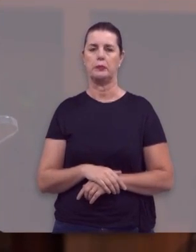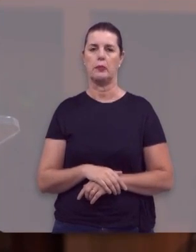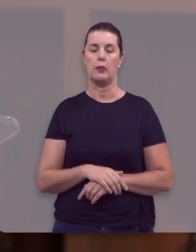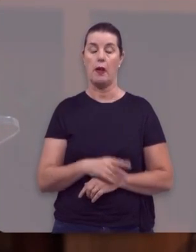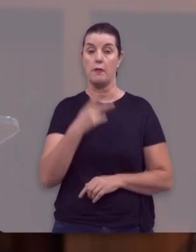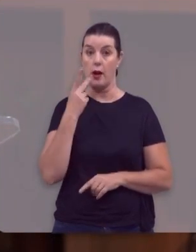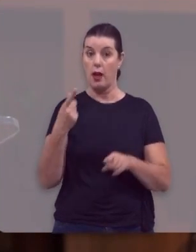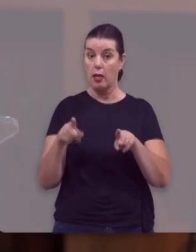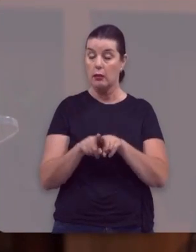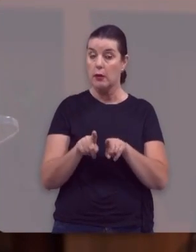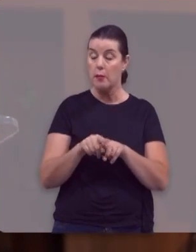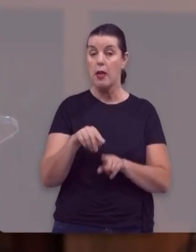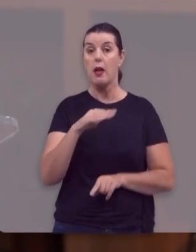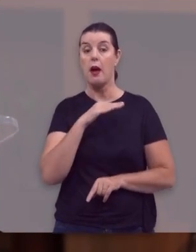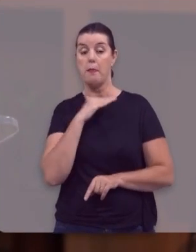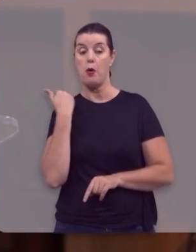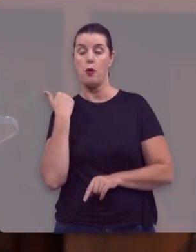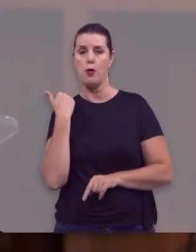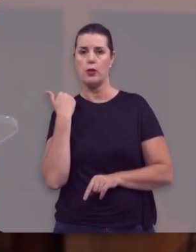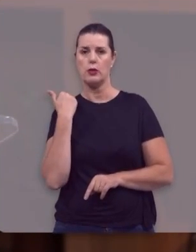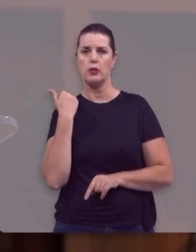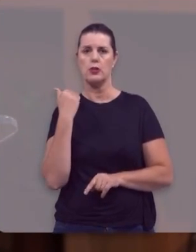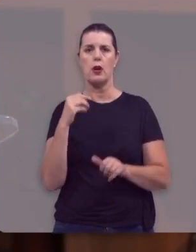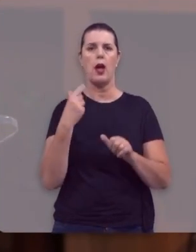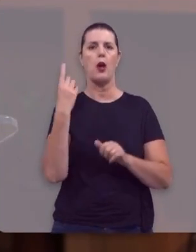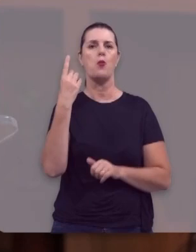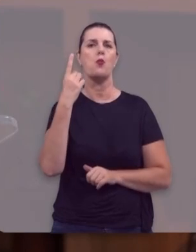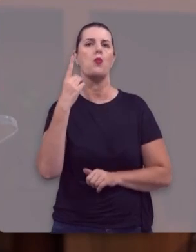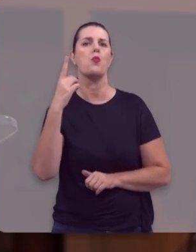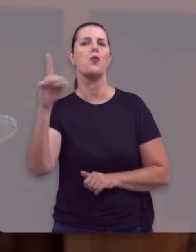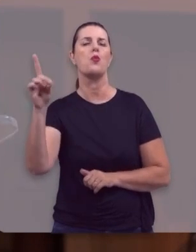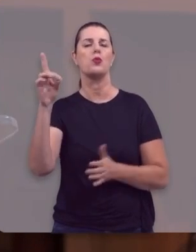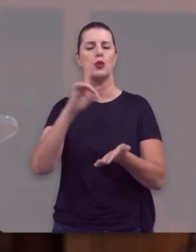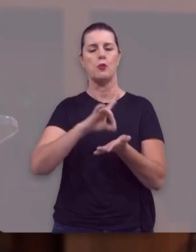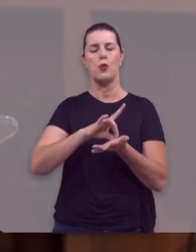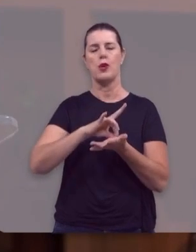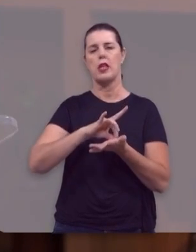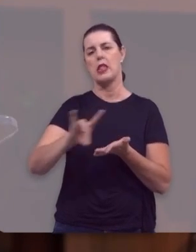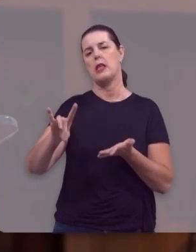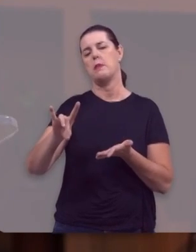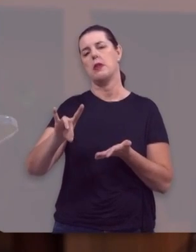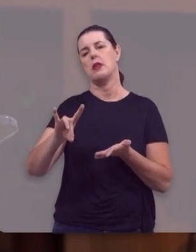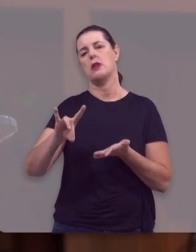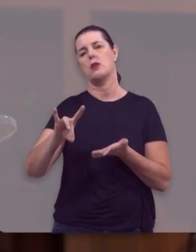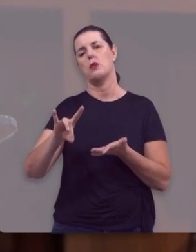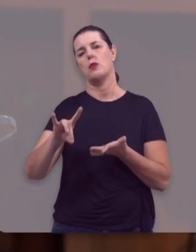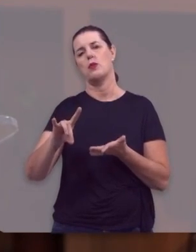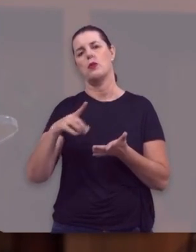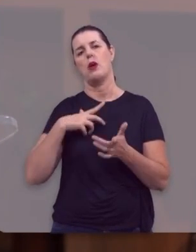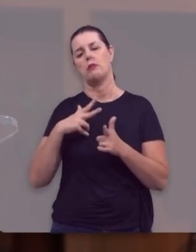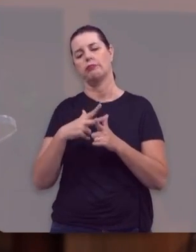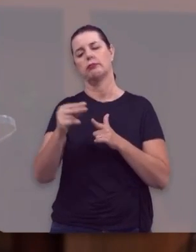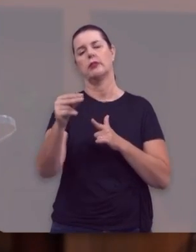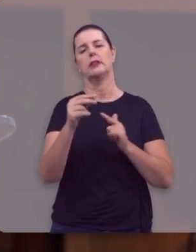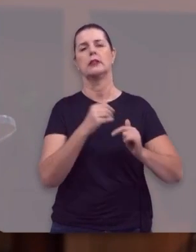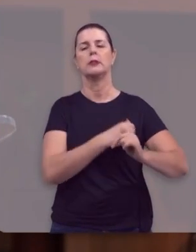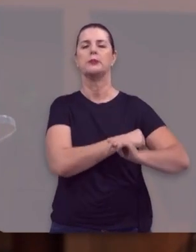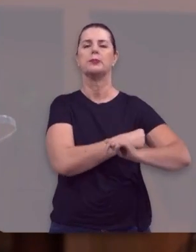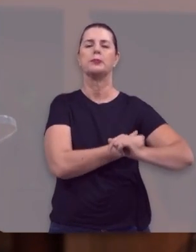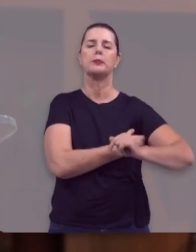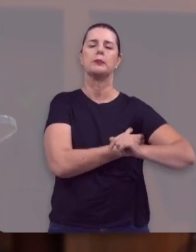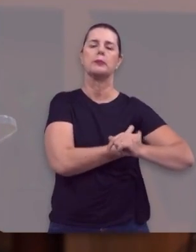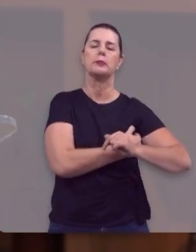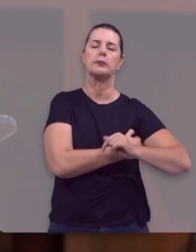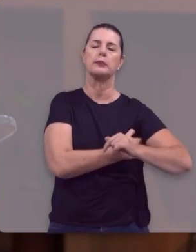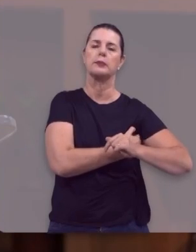Diz mais, que a morte é o último inimigo a ser vencido.